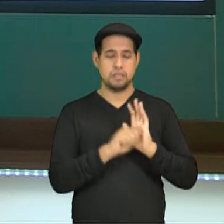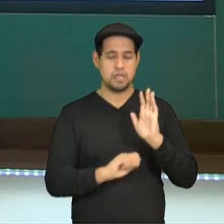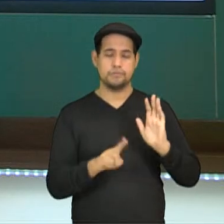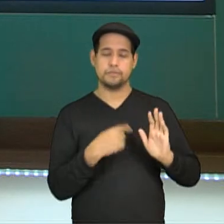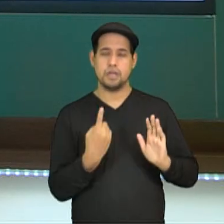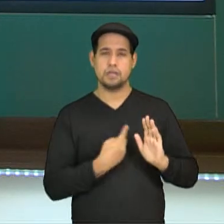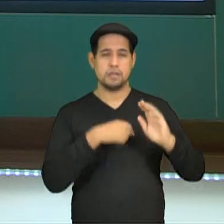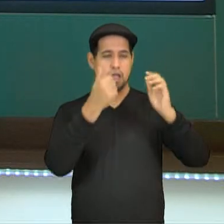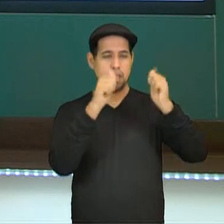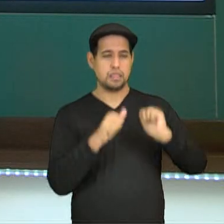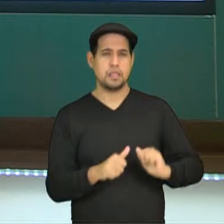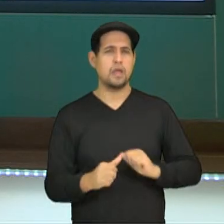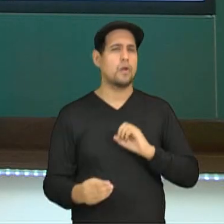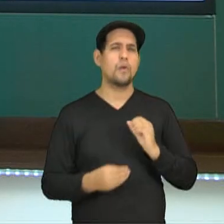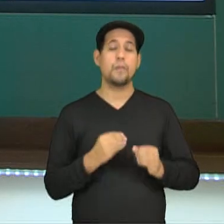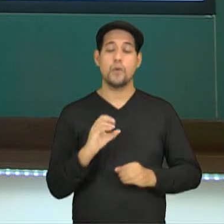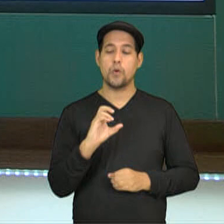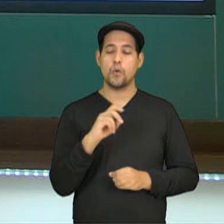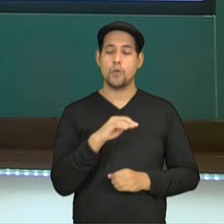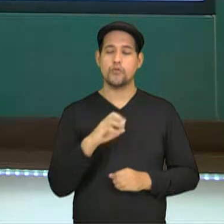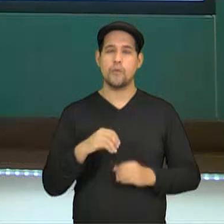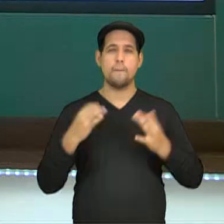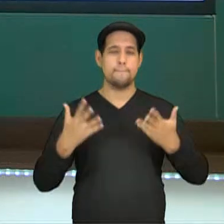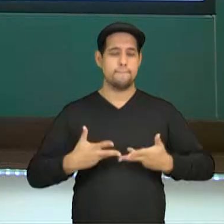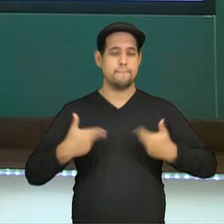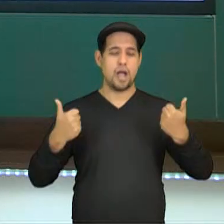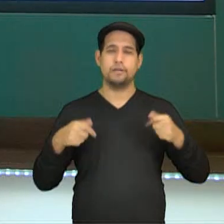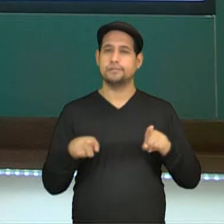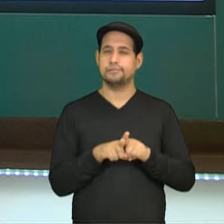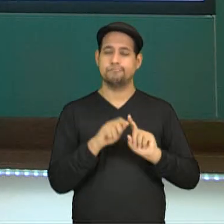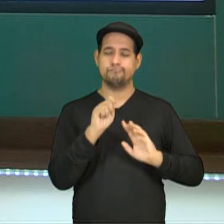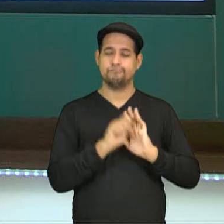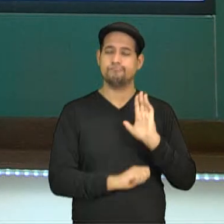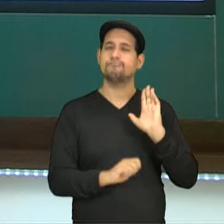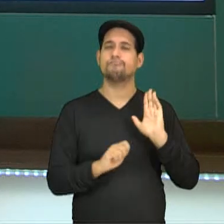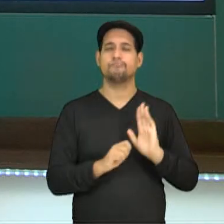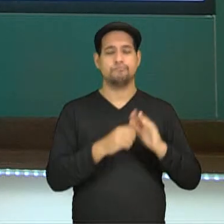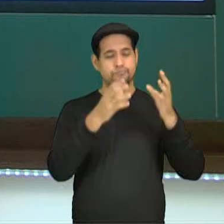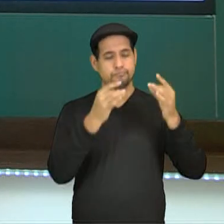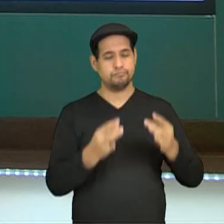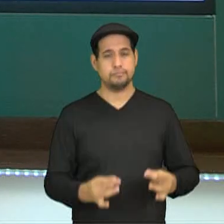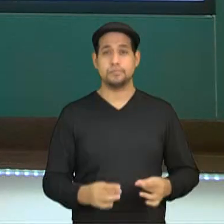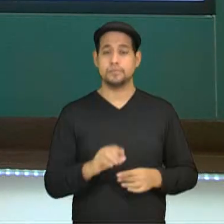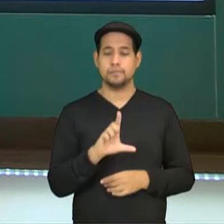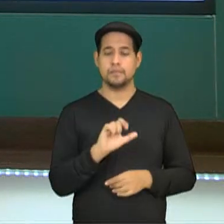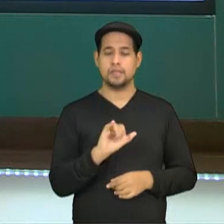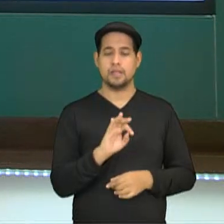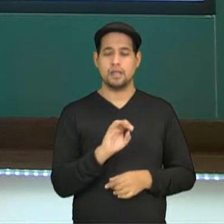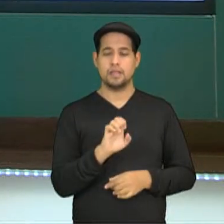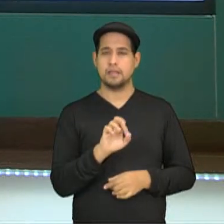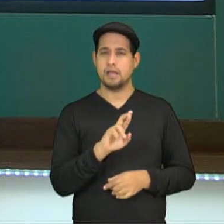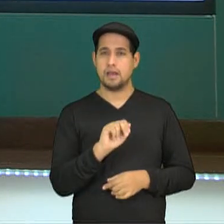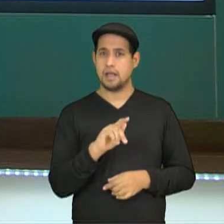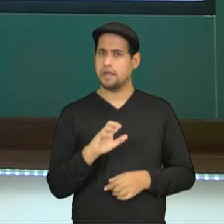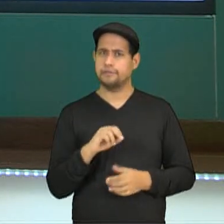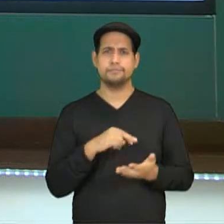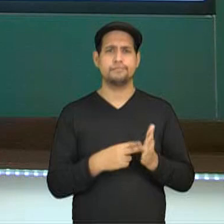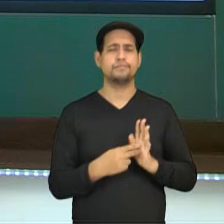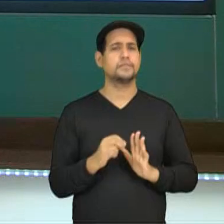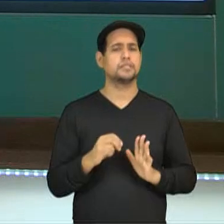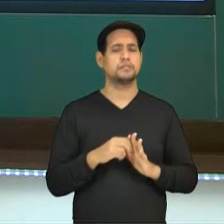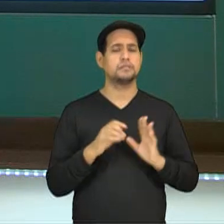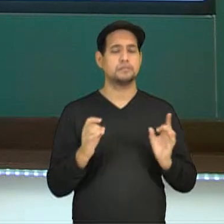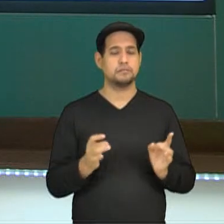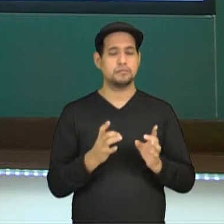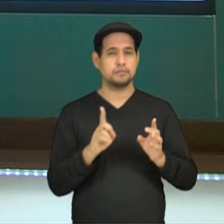estamos analisando de conto maravilhoso, né? Um gênero textual discursivo literário, né? Porque é um conto que se